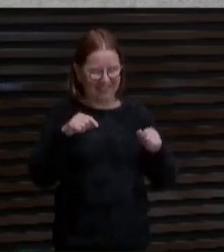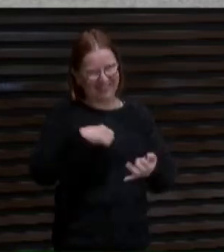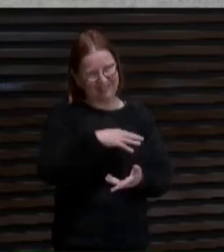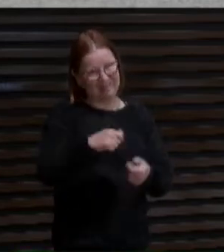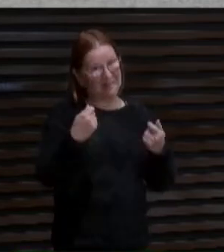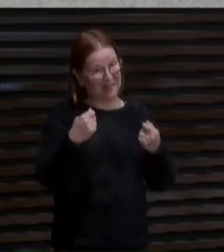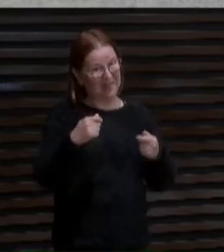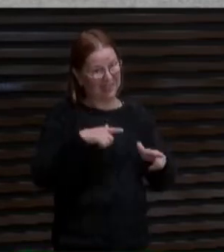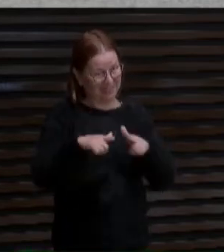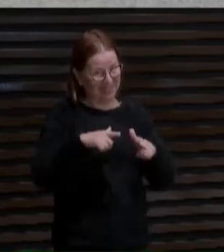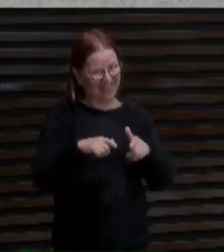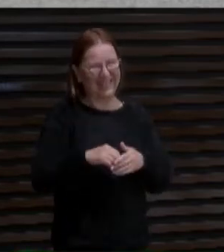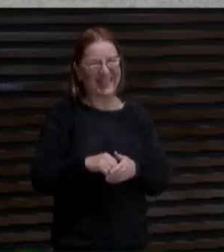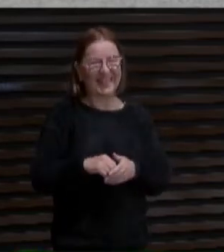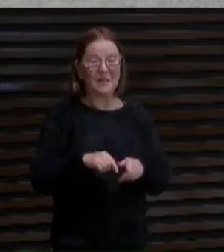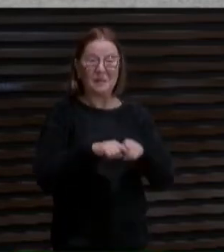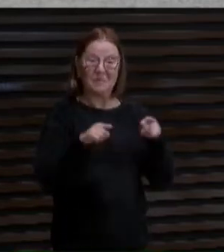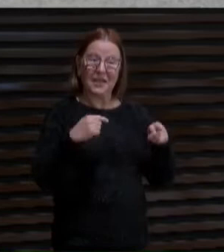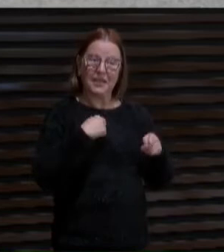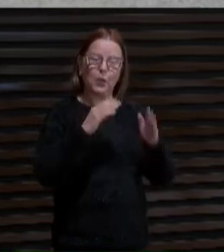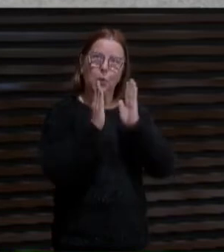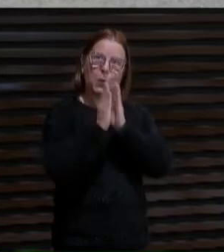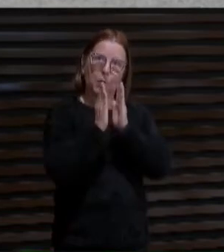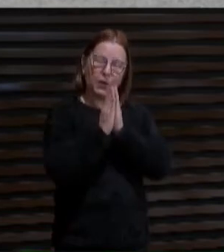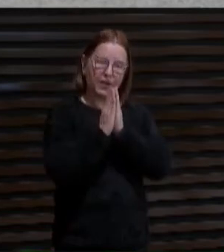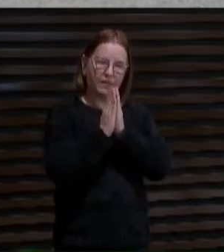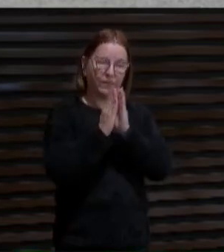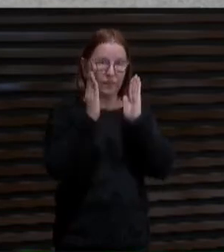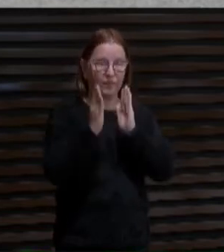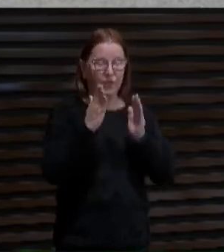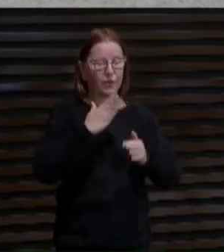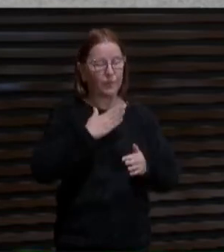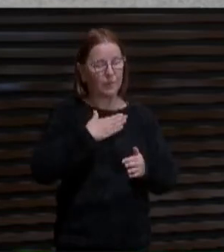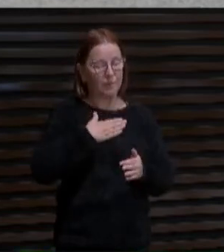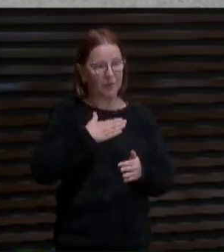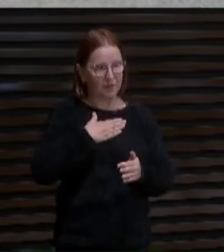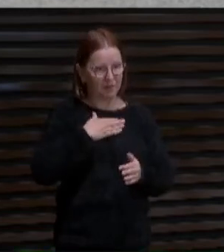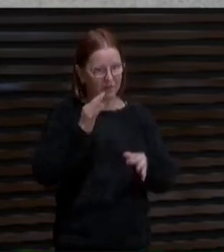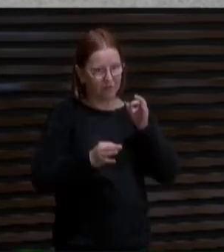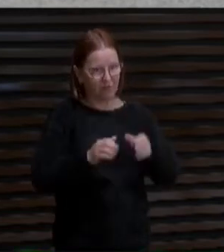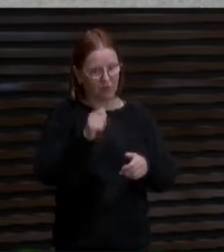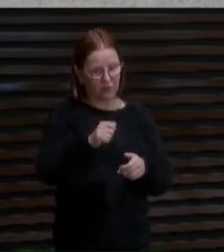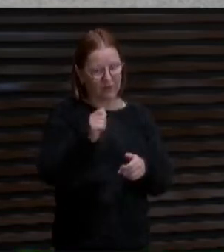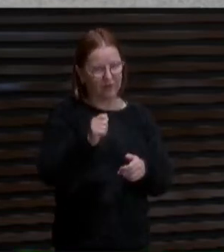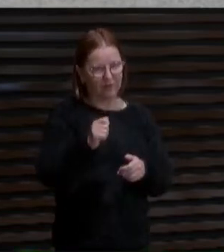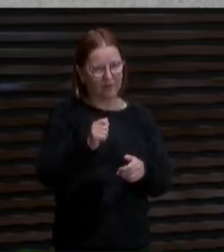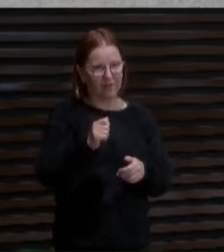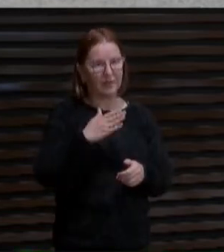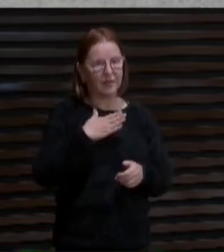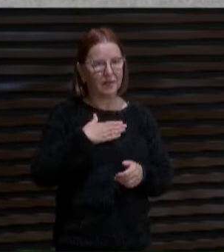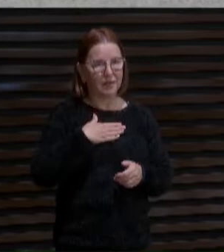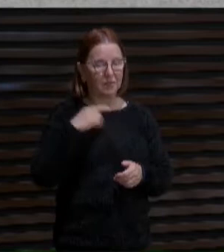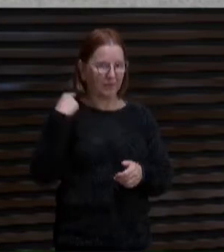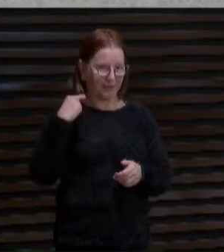eu vou Colocar diante do meu juízo e do meu advogado e olha terrível coisa cair